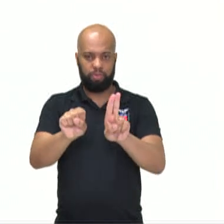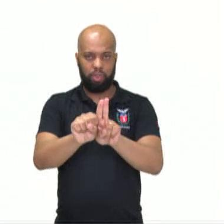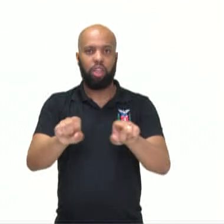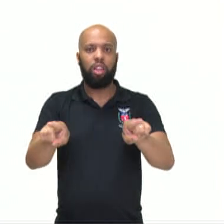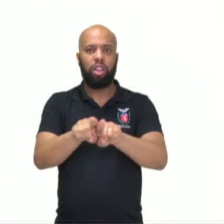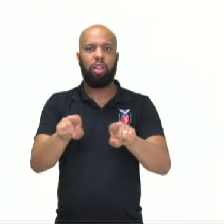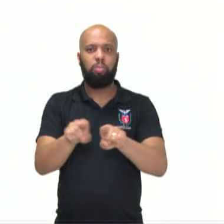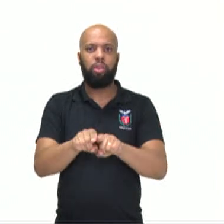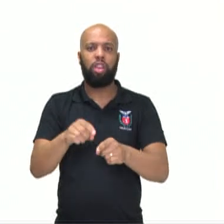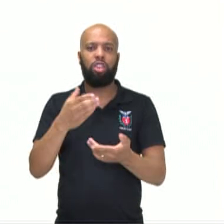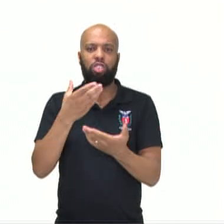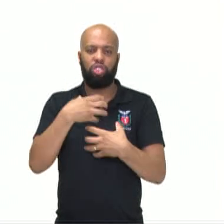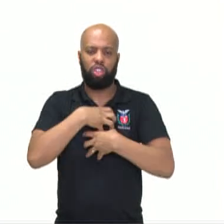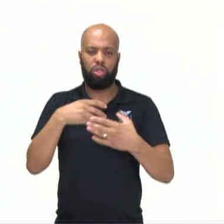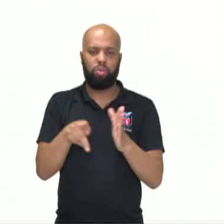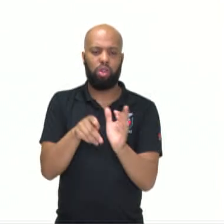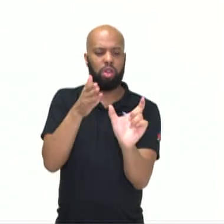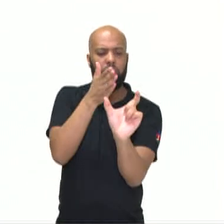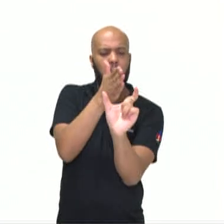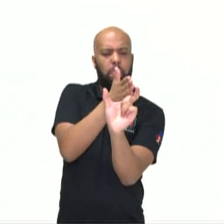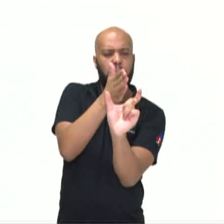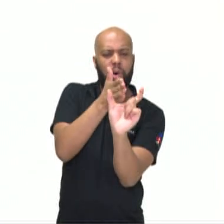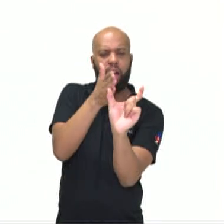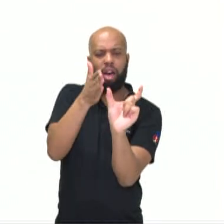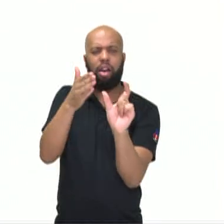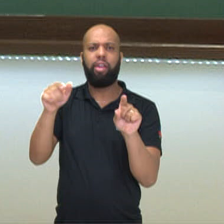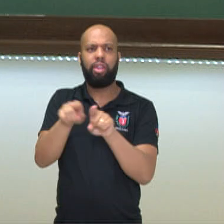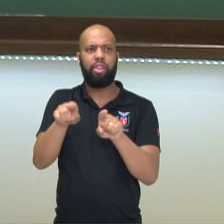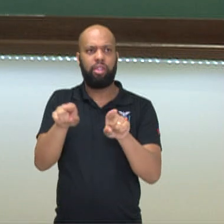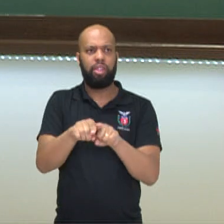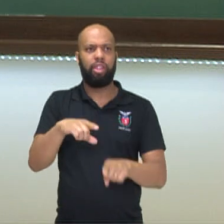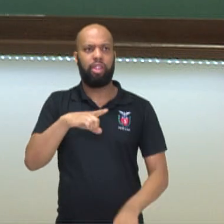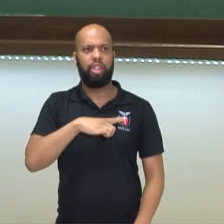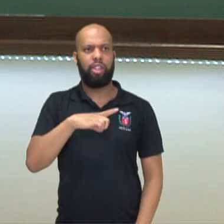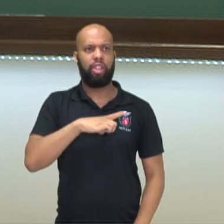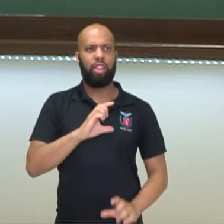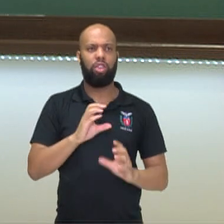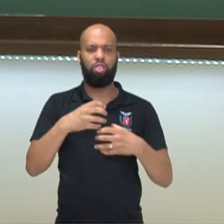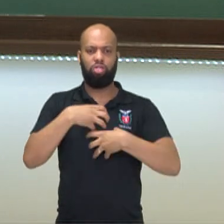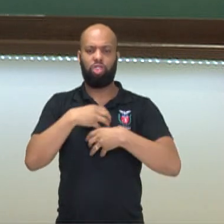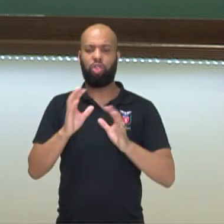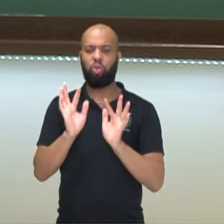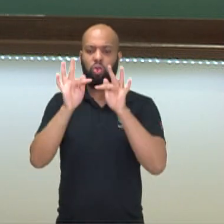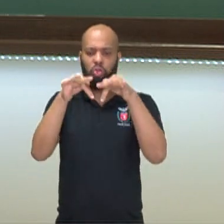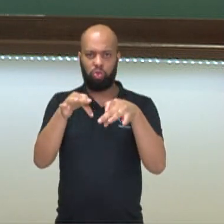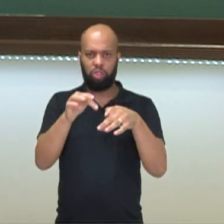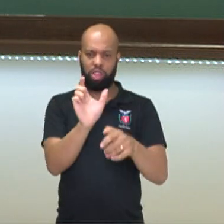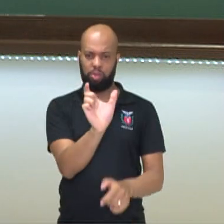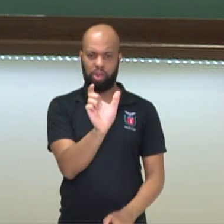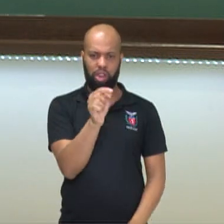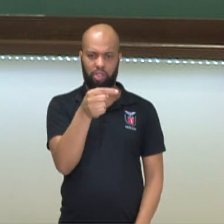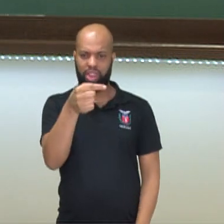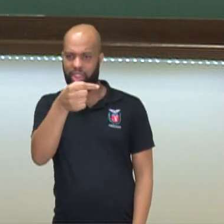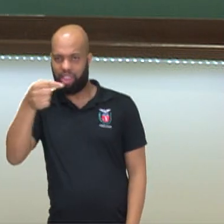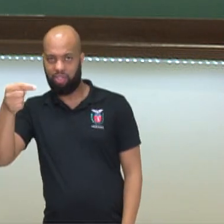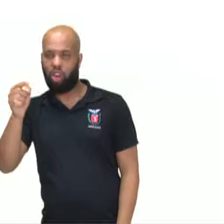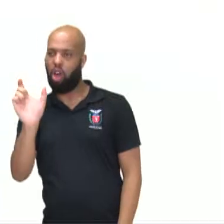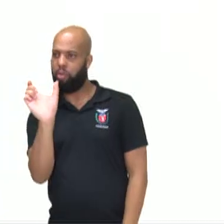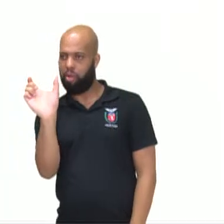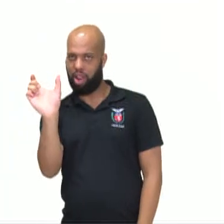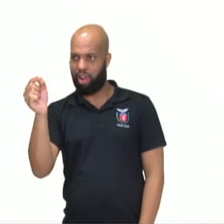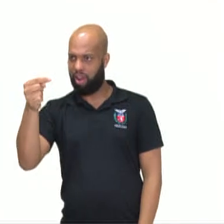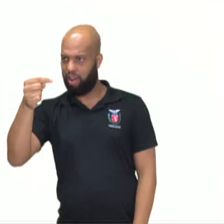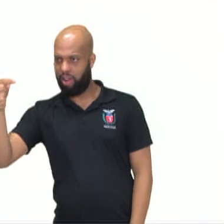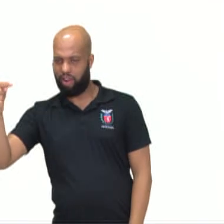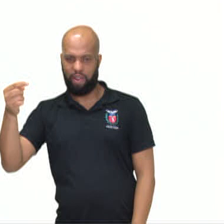na translineação. O que é translineação? Terminou a palavra, hífen, vai para baixo da outra linha. Na